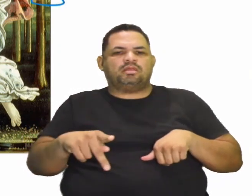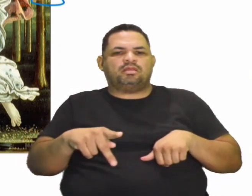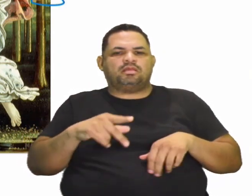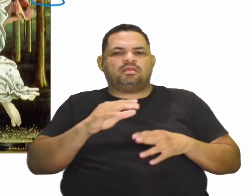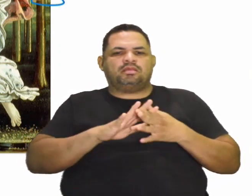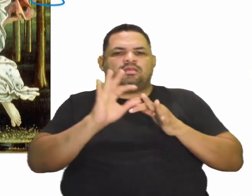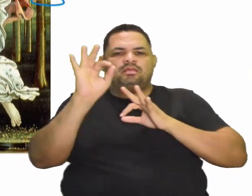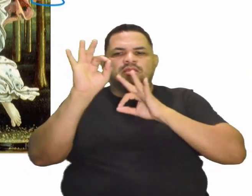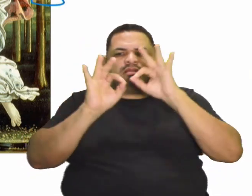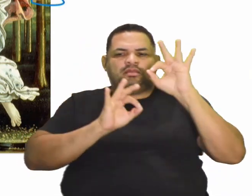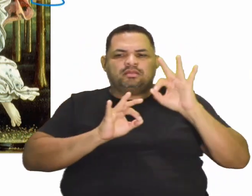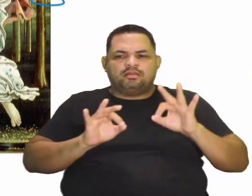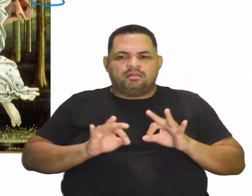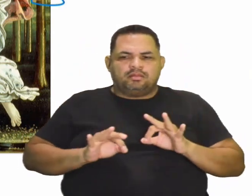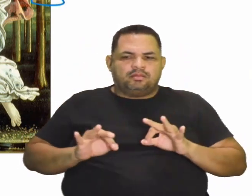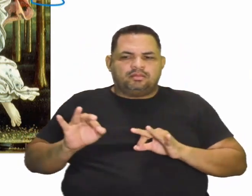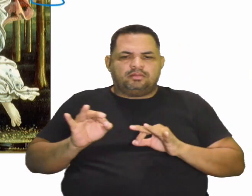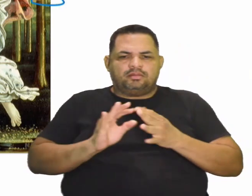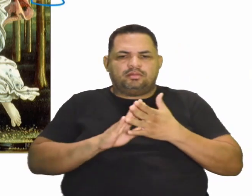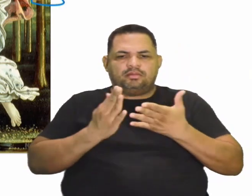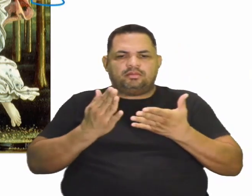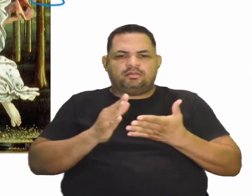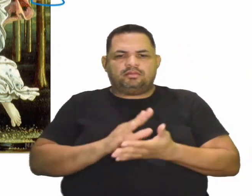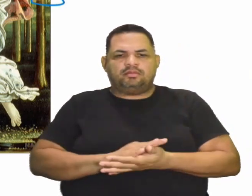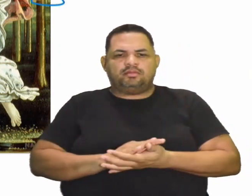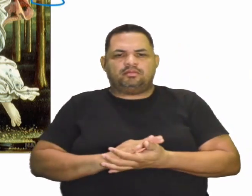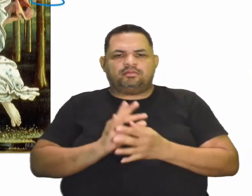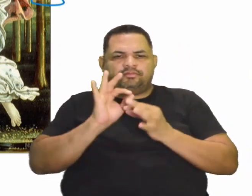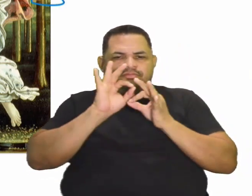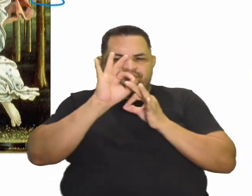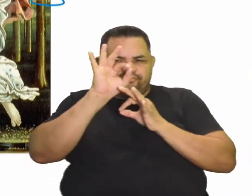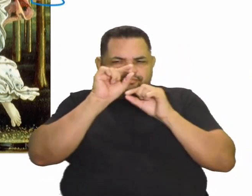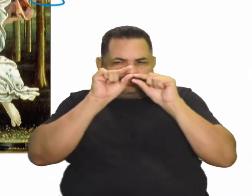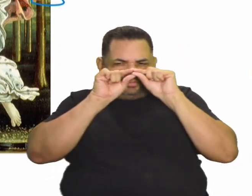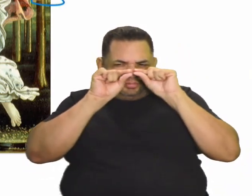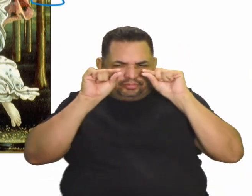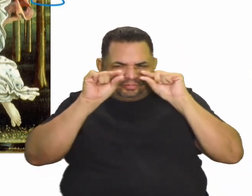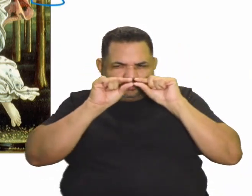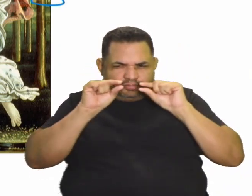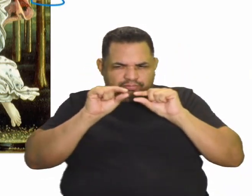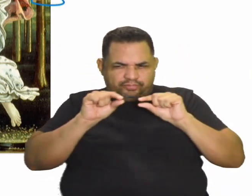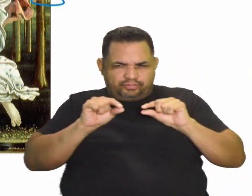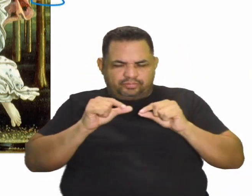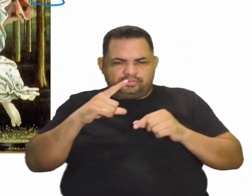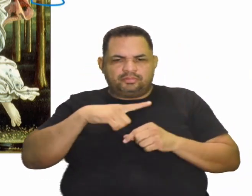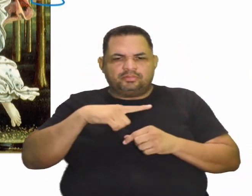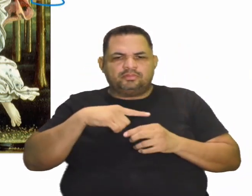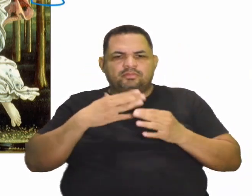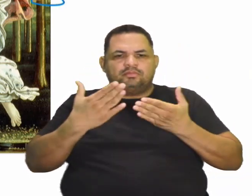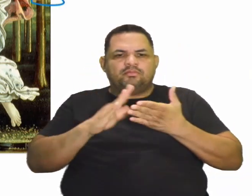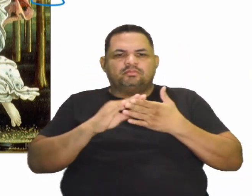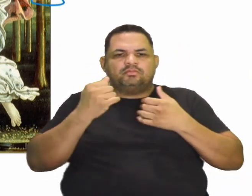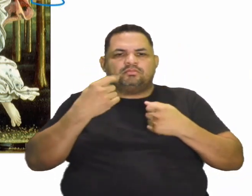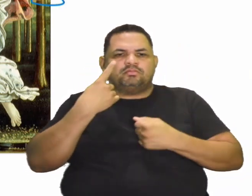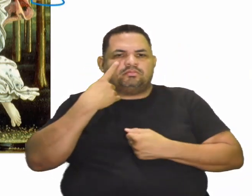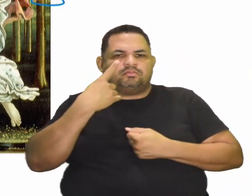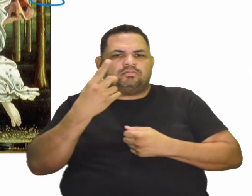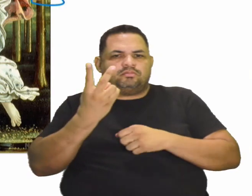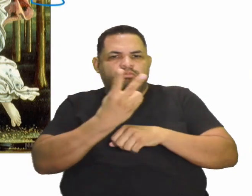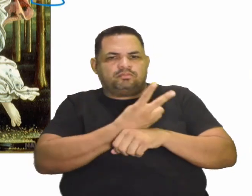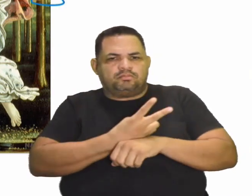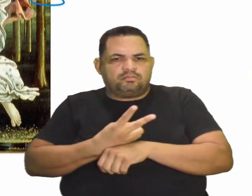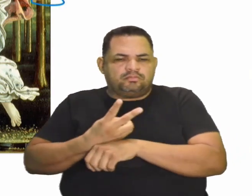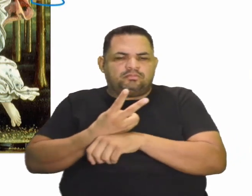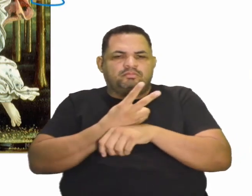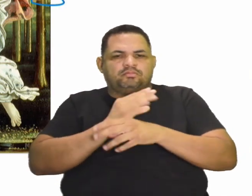bem delineados e finos, né? Traços refinados, requintados. Podemos notar a busca pela beleza